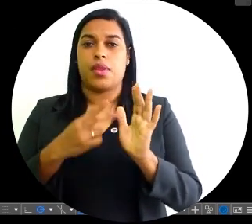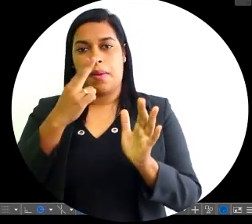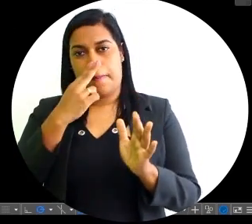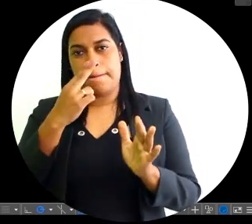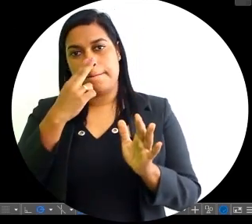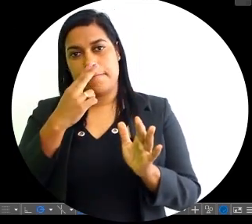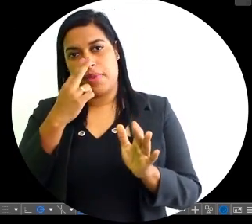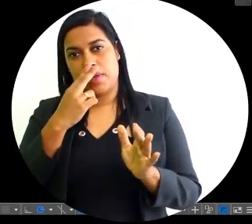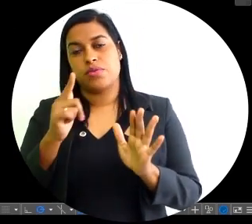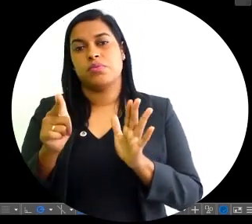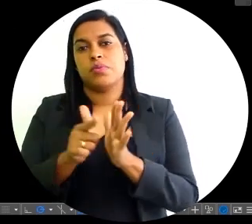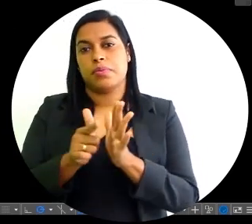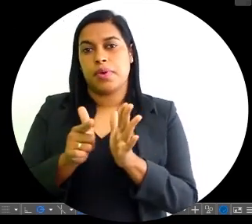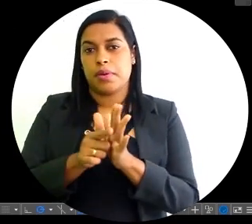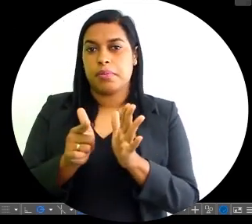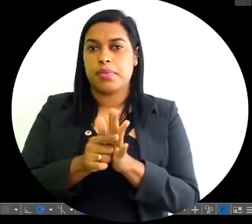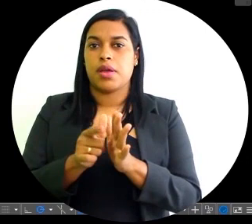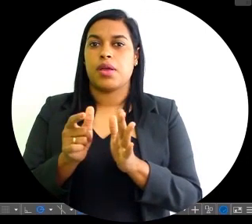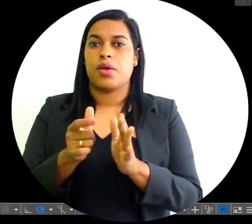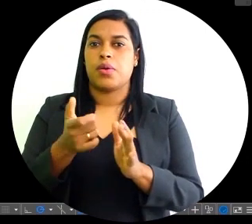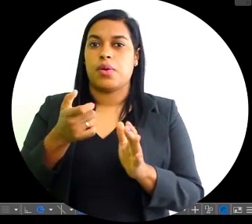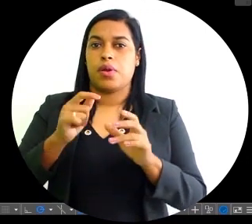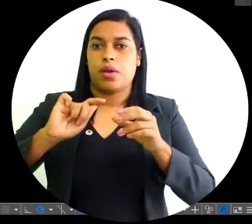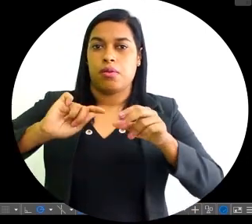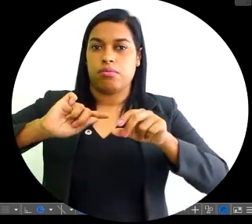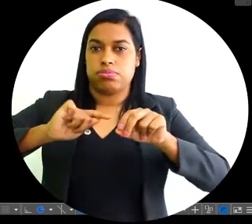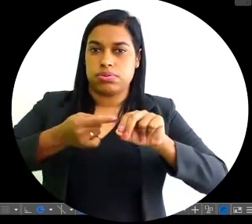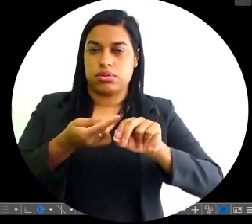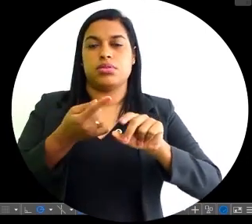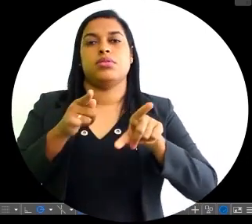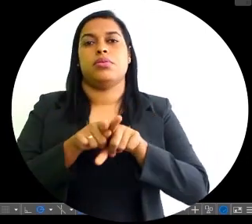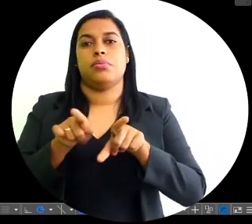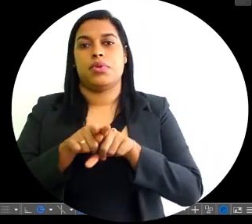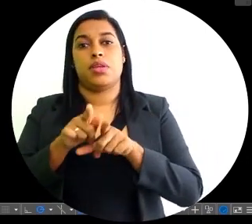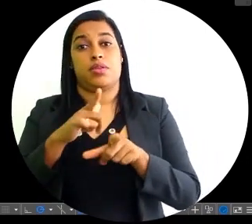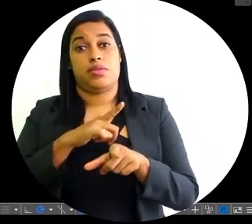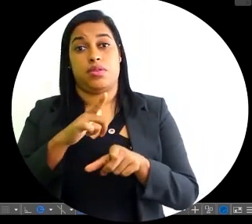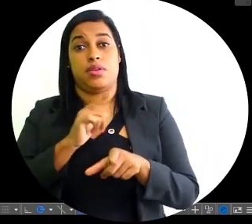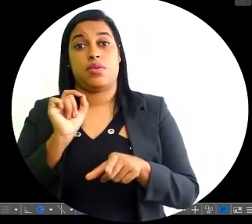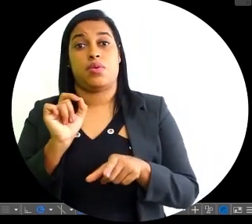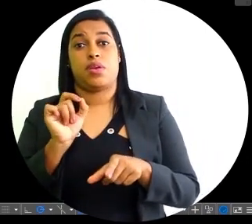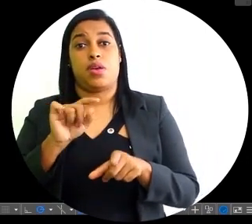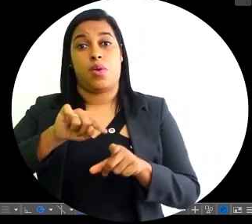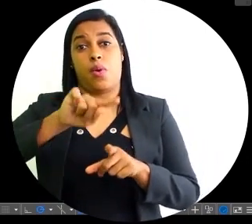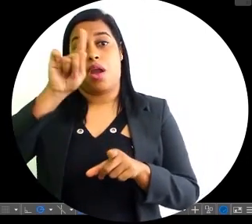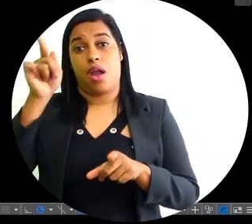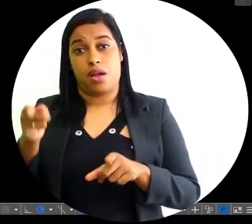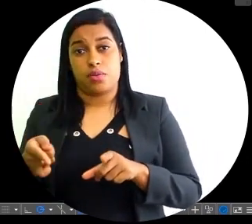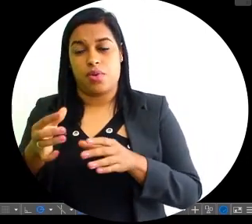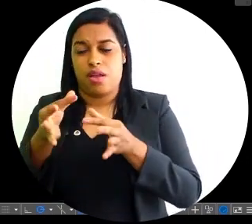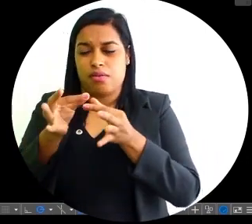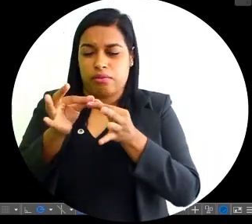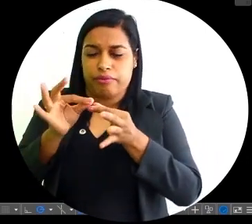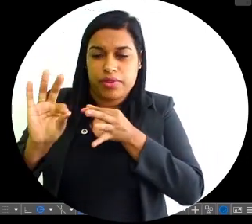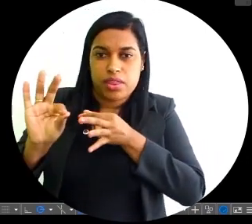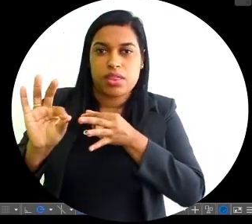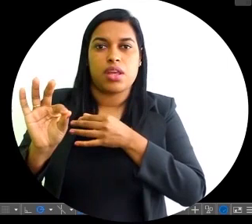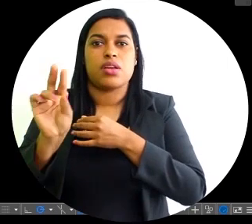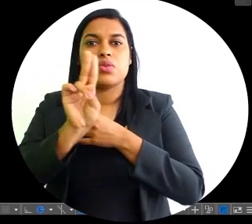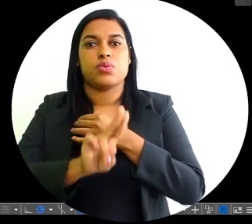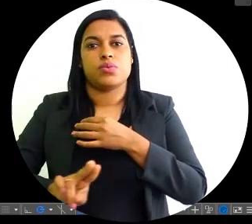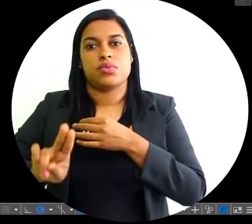com papel e lapiseiras, eu teria a espessura desse arco mais fina do que a espessura utilizada